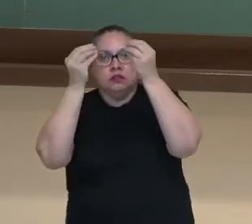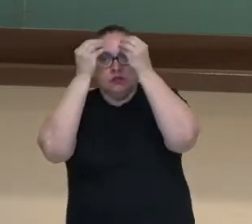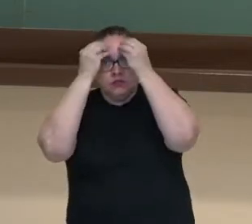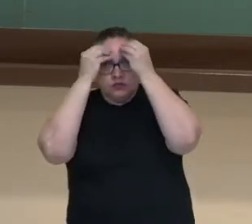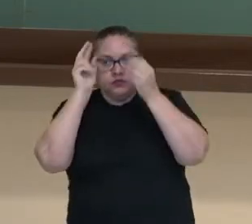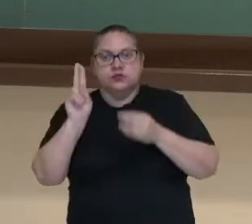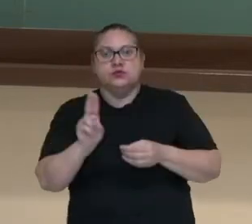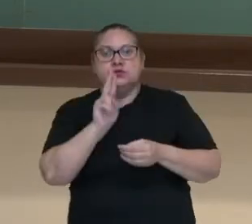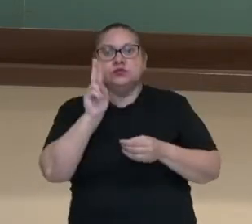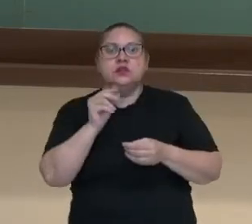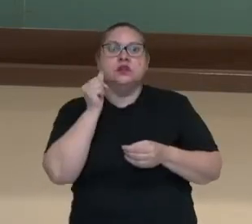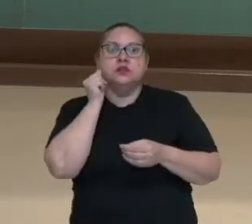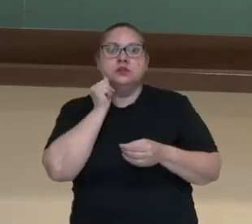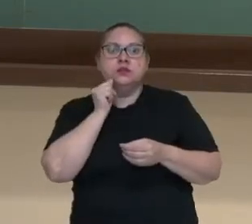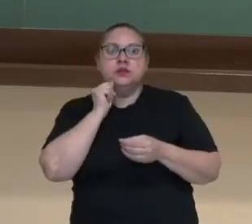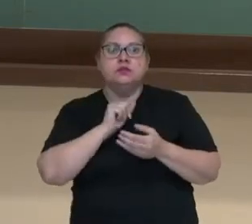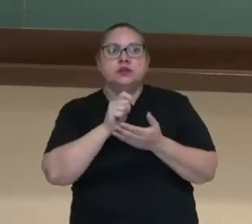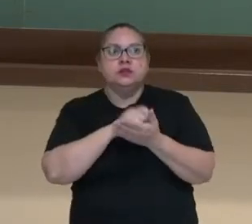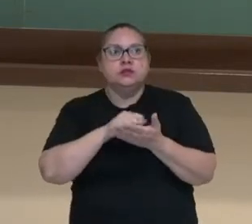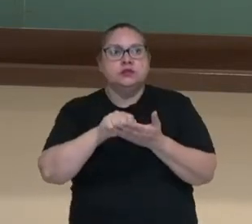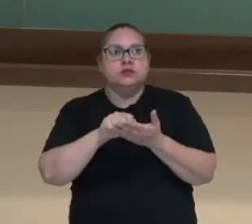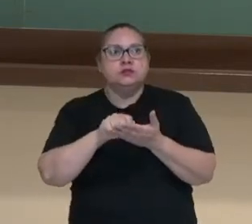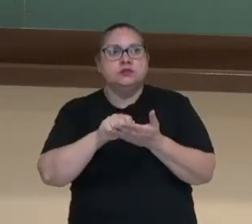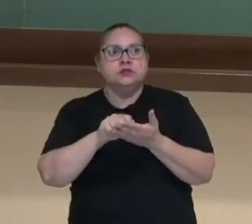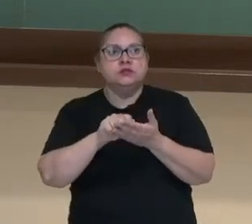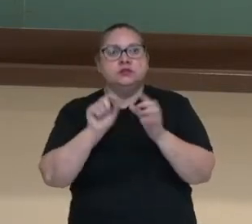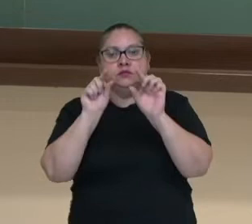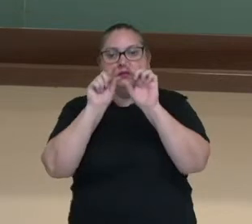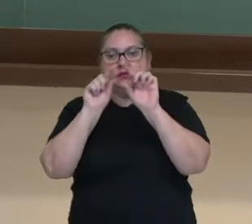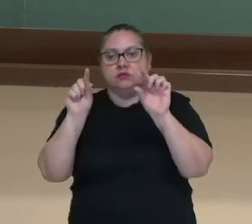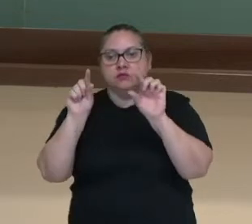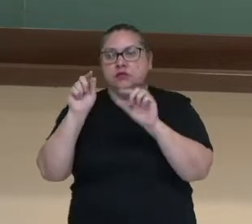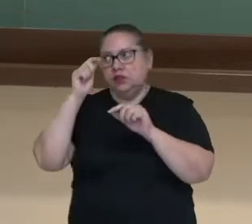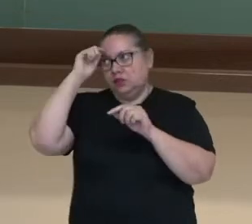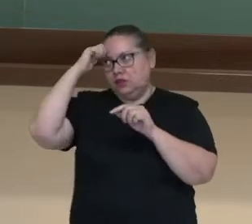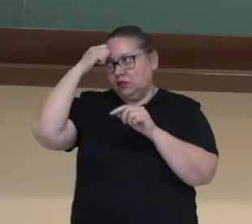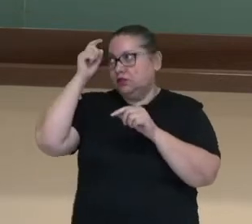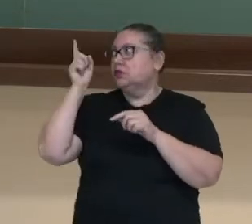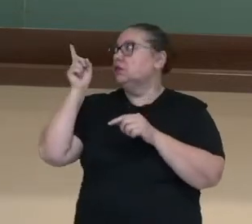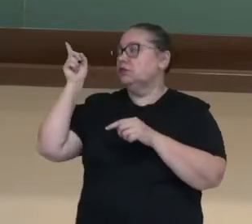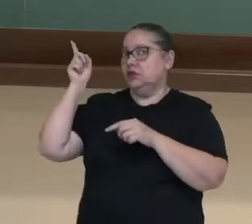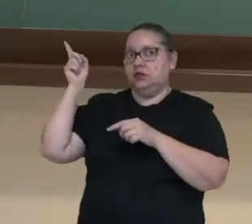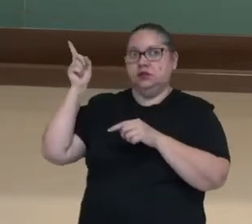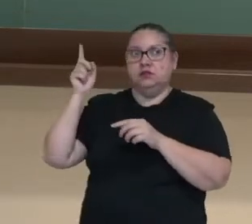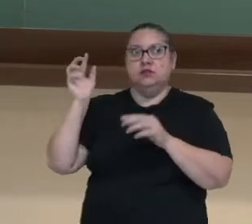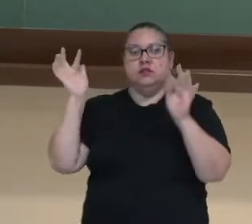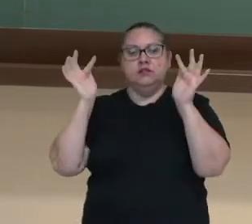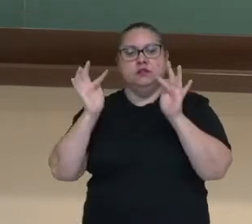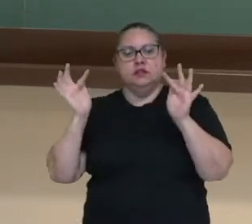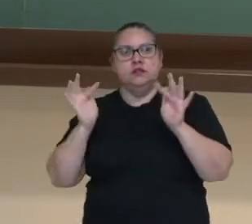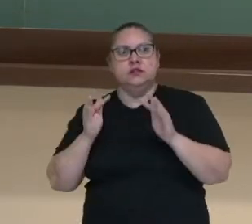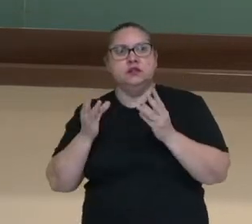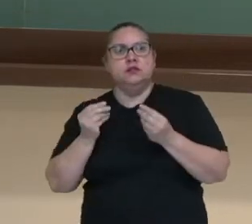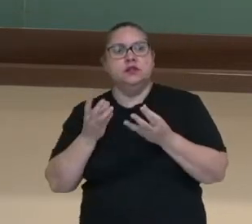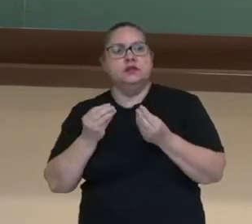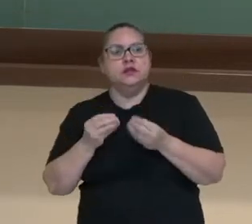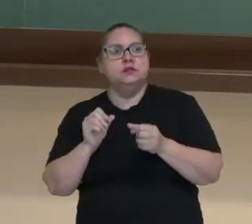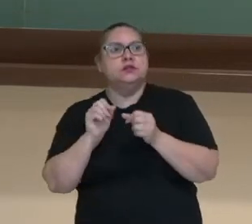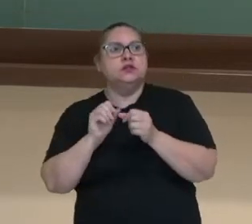escritora. Então, aqui a transcrição da estrofe, né? Tenha felicidade, tenha bastante para